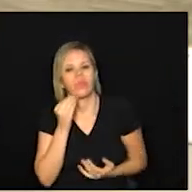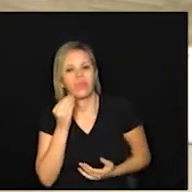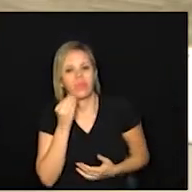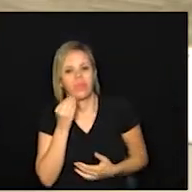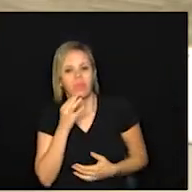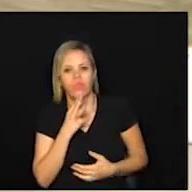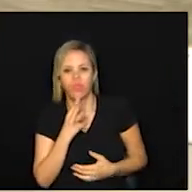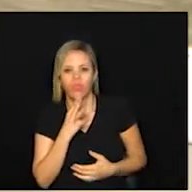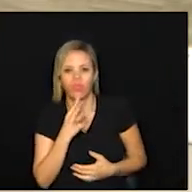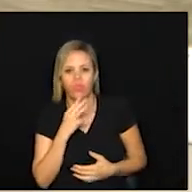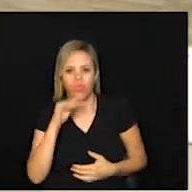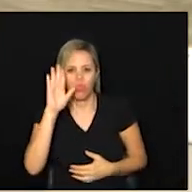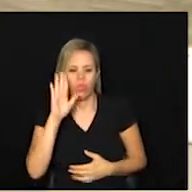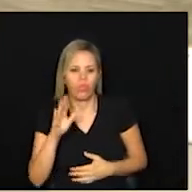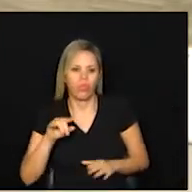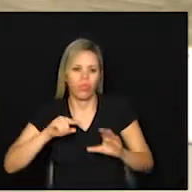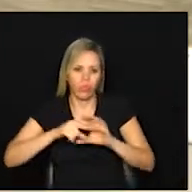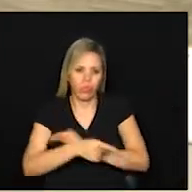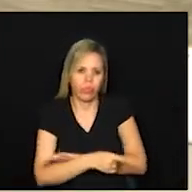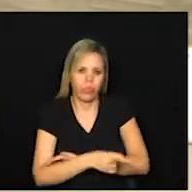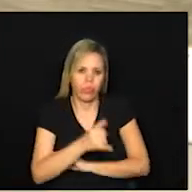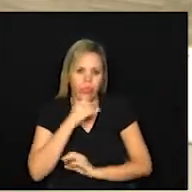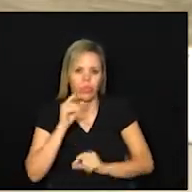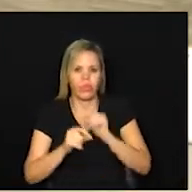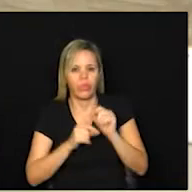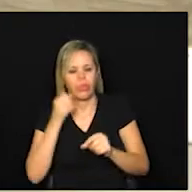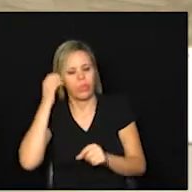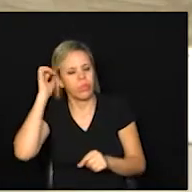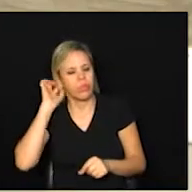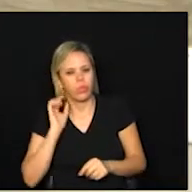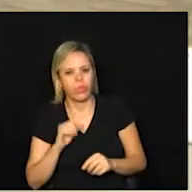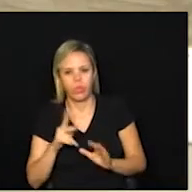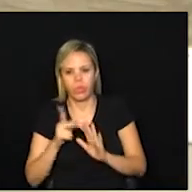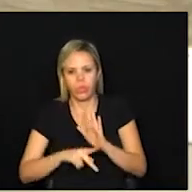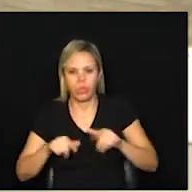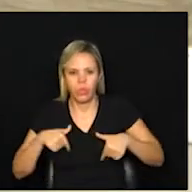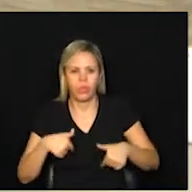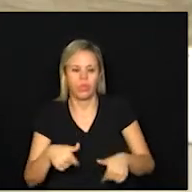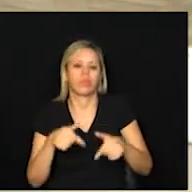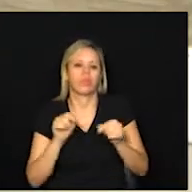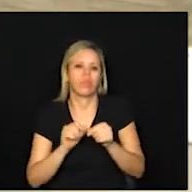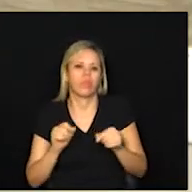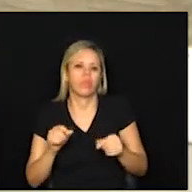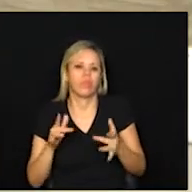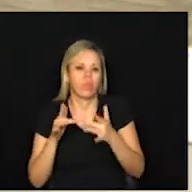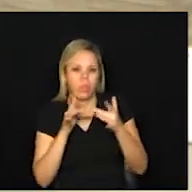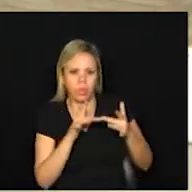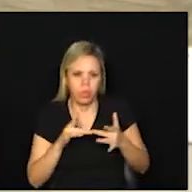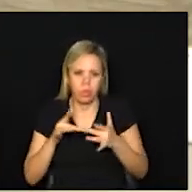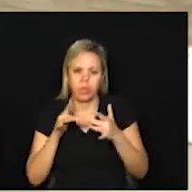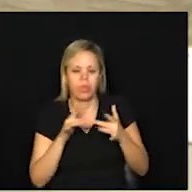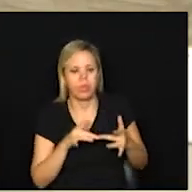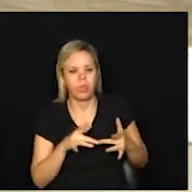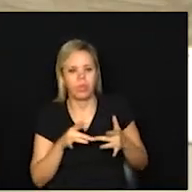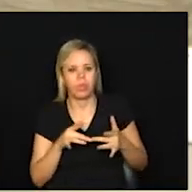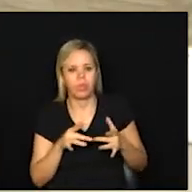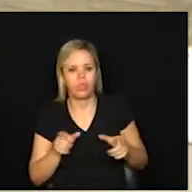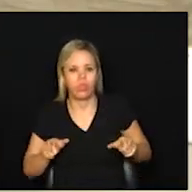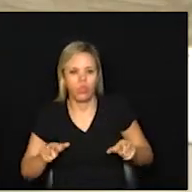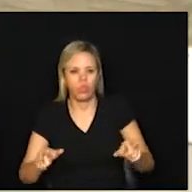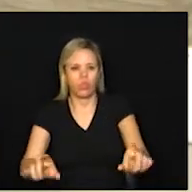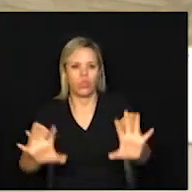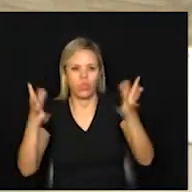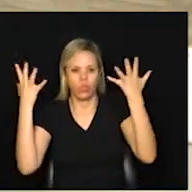de conhecer com mais profundidade o plano de ação para a interligação dos